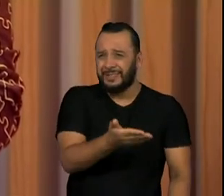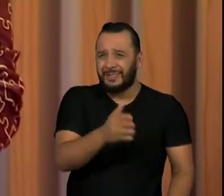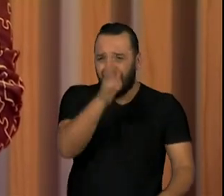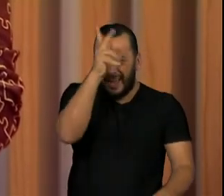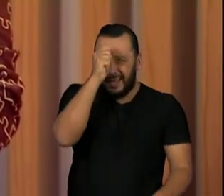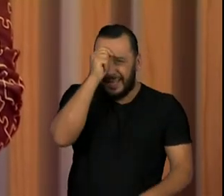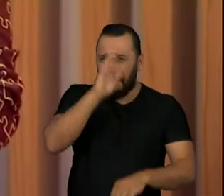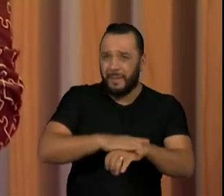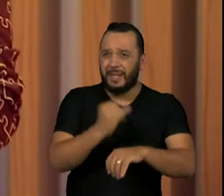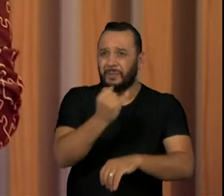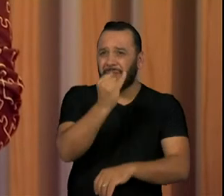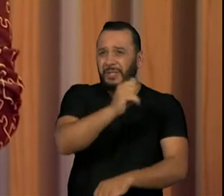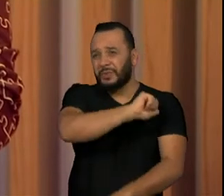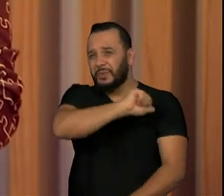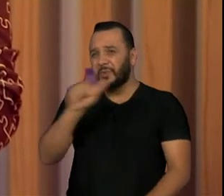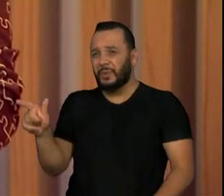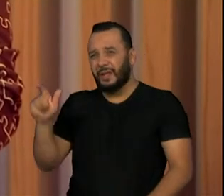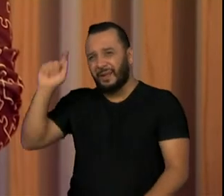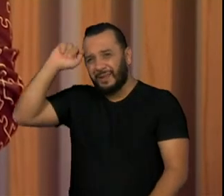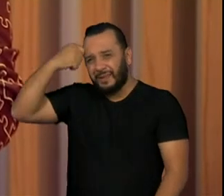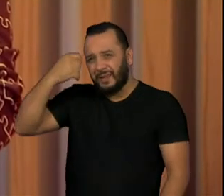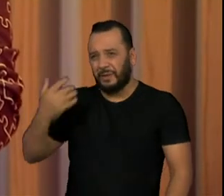que a morte do corpo preto.